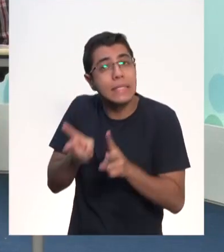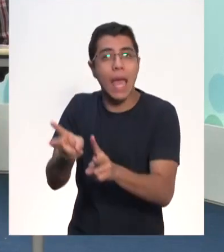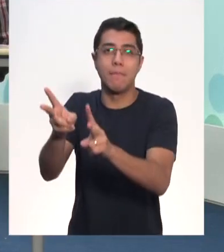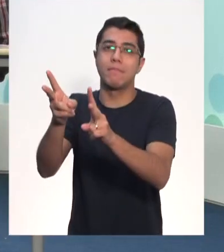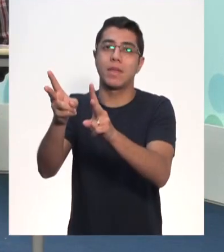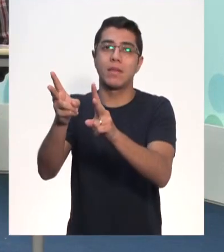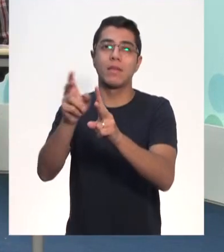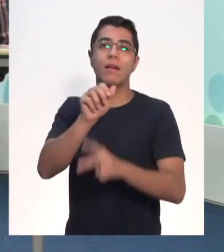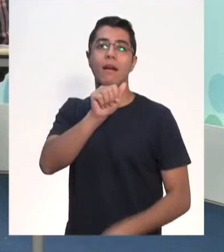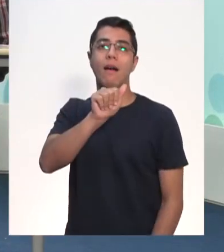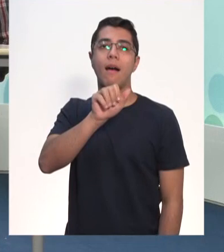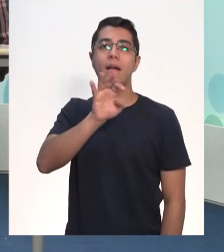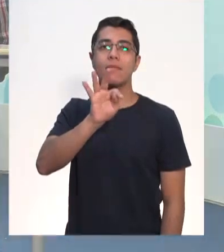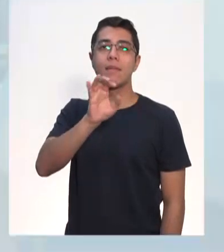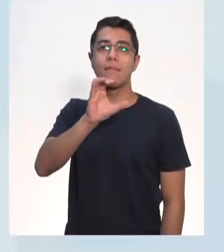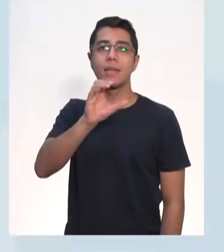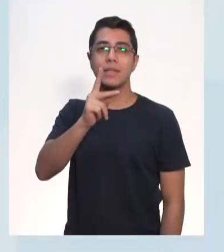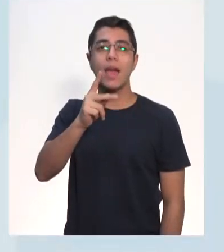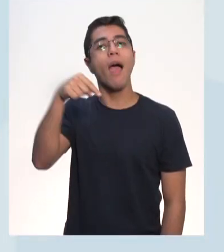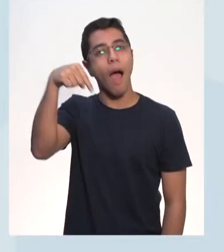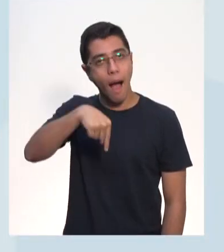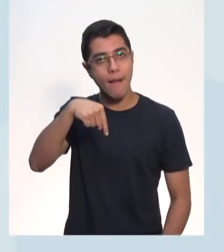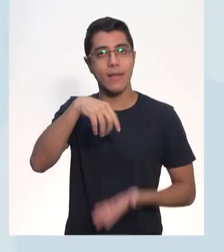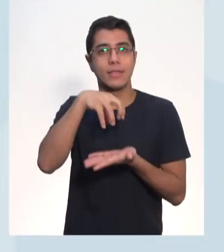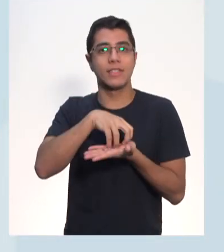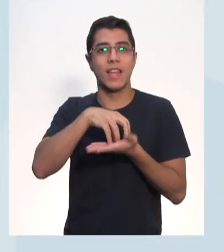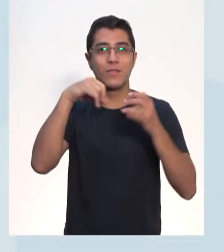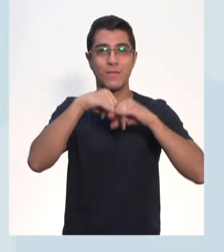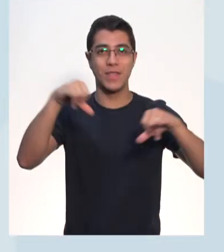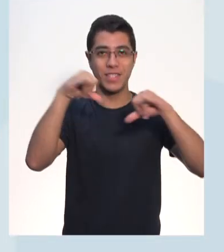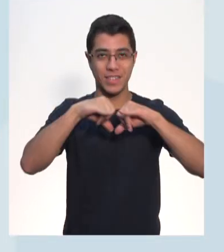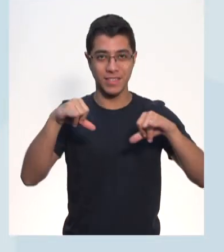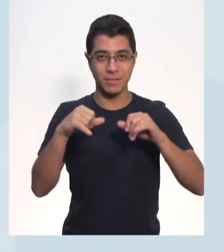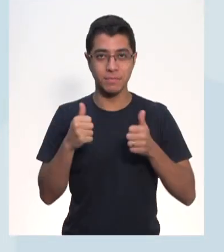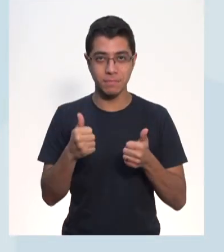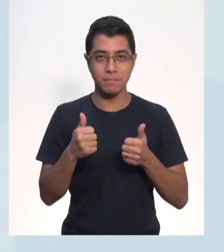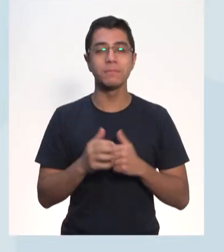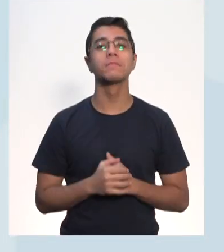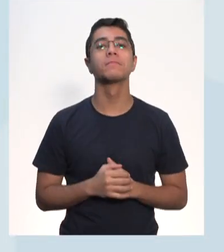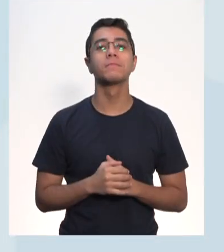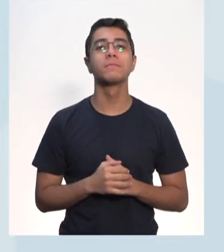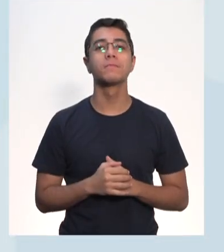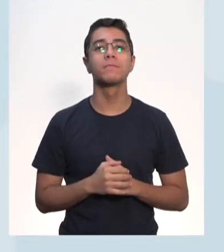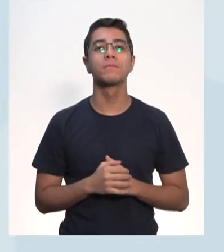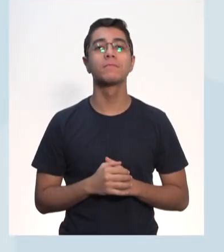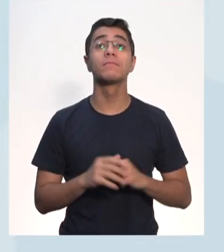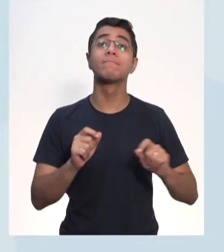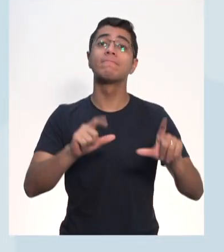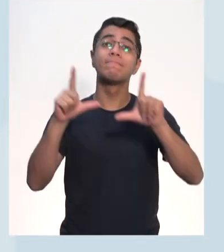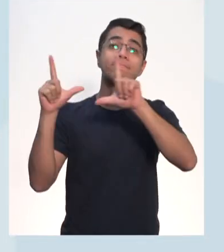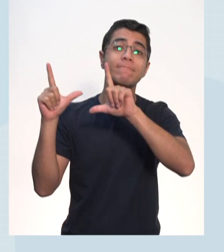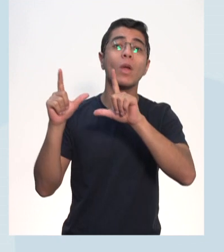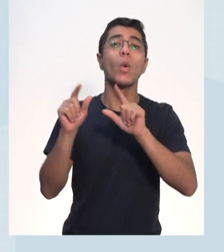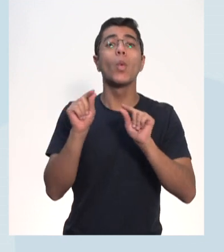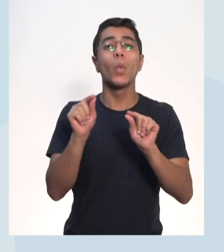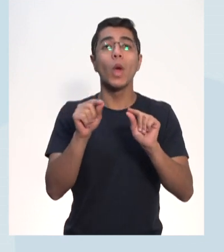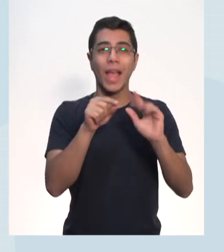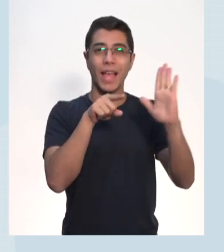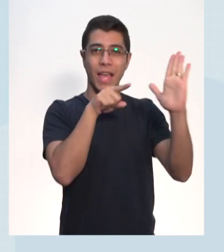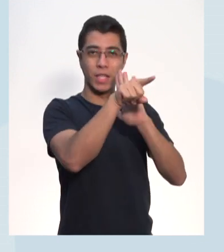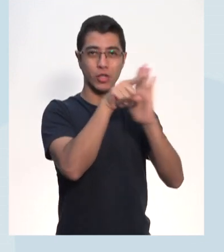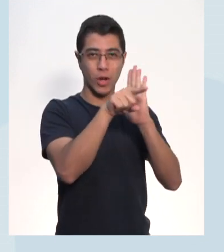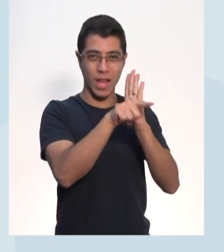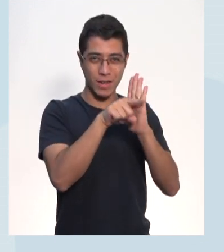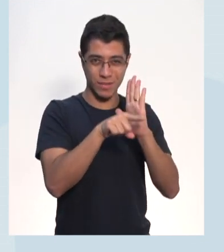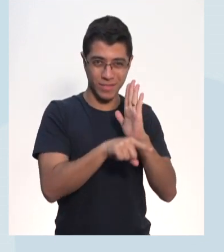Mídias. Vou pedir para colocar a outra tela, rapidamente, aí, o preenchimento dos questionários, né? Eu já tinha mencionado no início. A